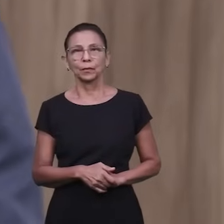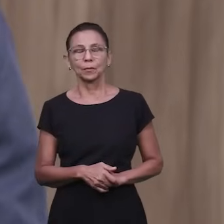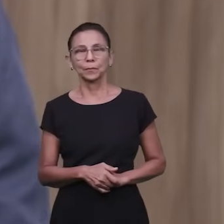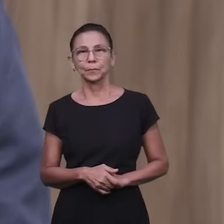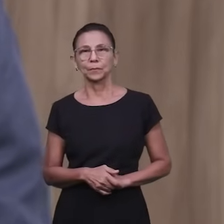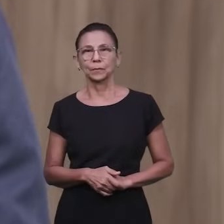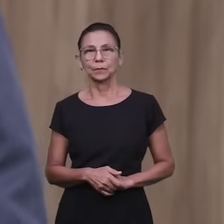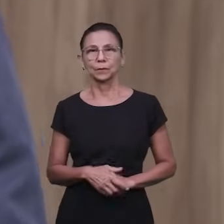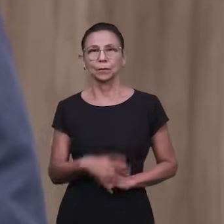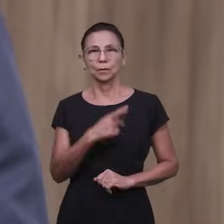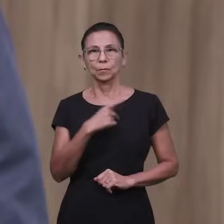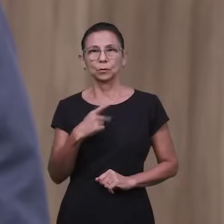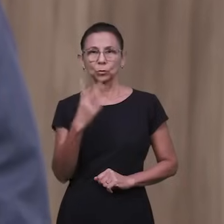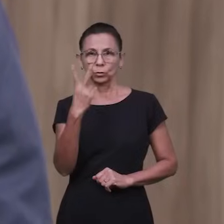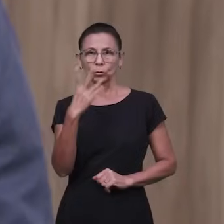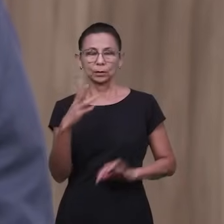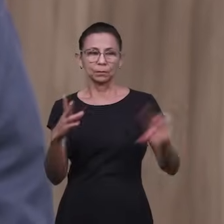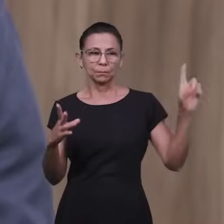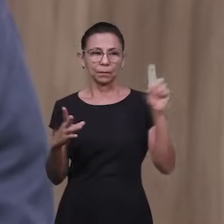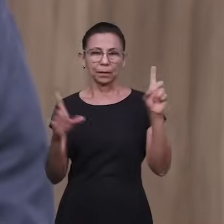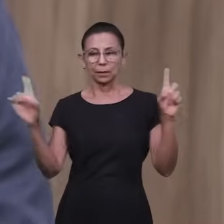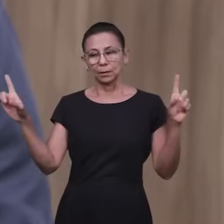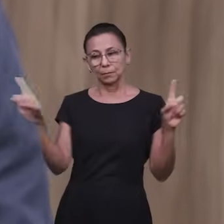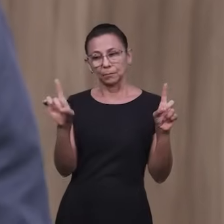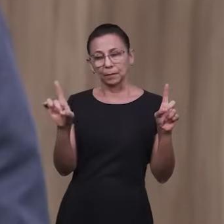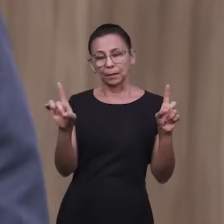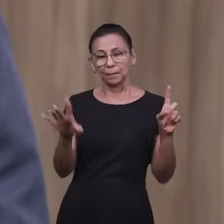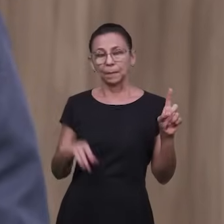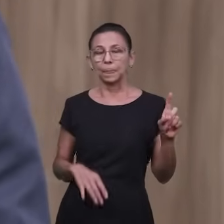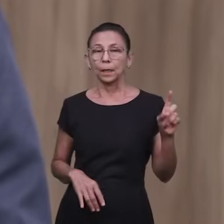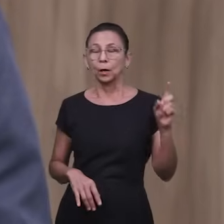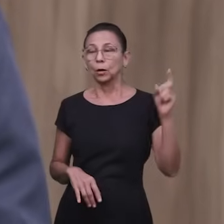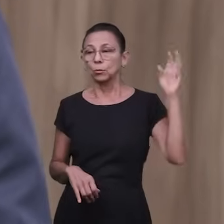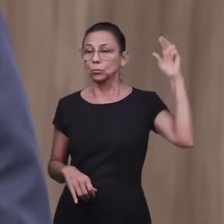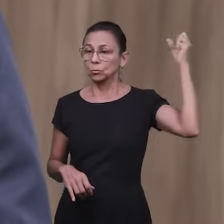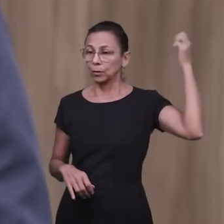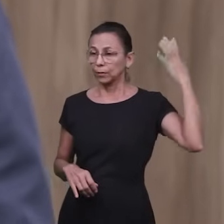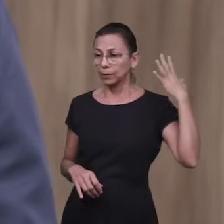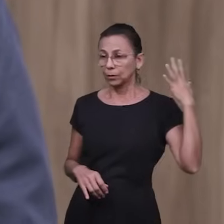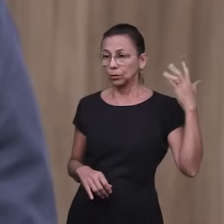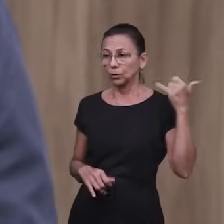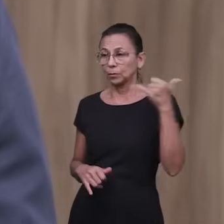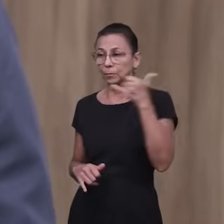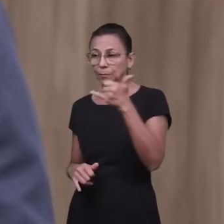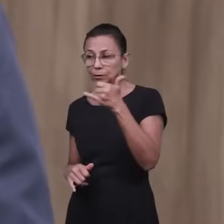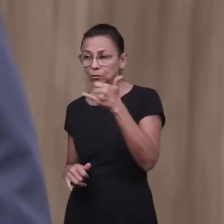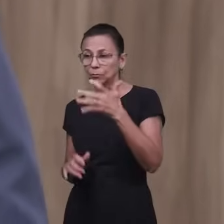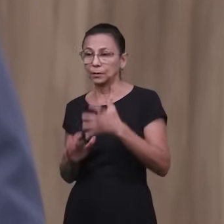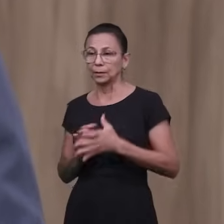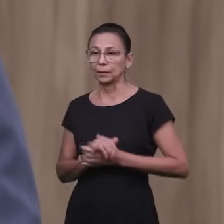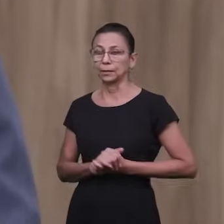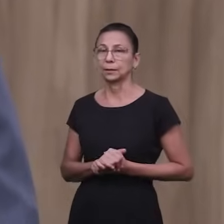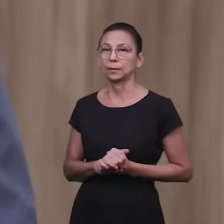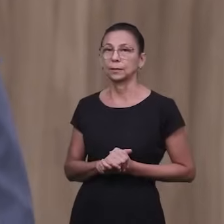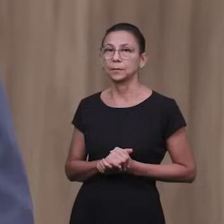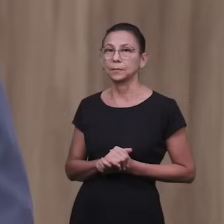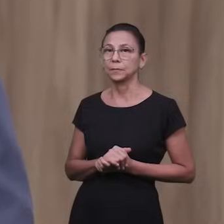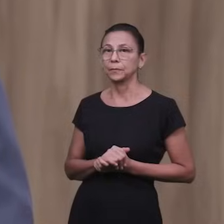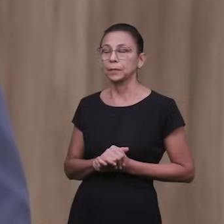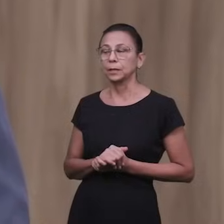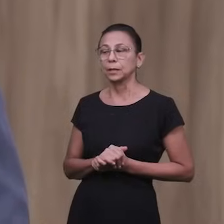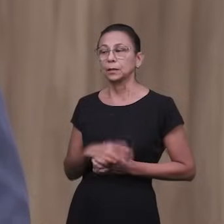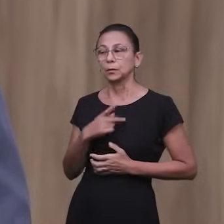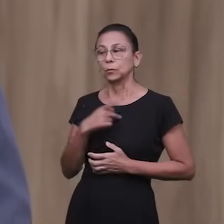é remédio para as ovelhas. Então, o que nós temos vivido ali no 0800 é isso. Muitas das nossas experiências são